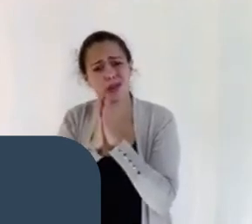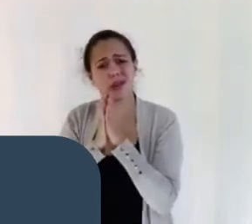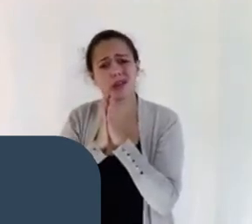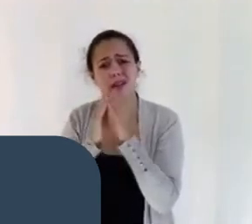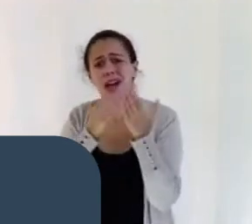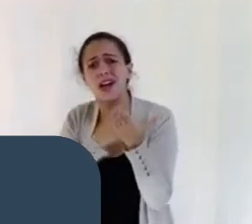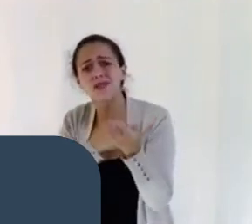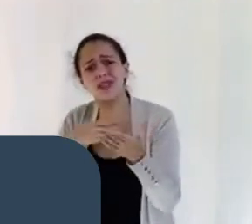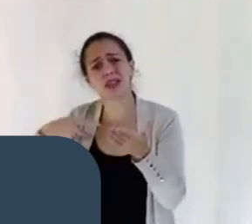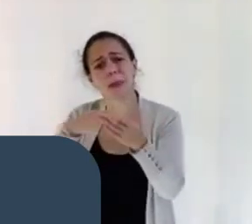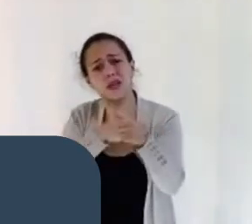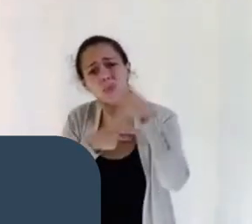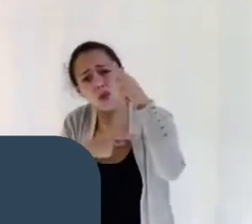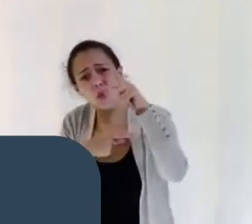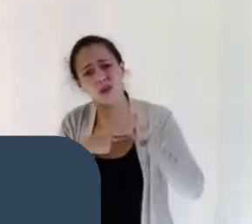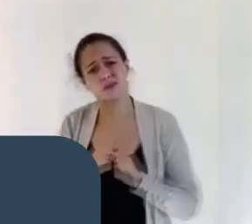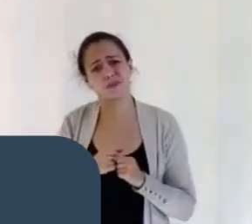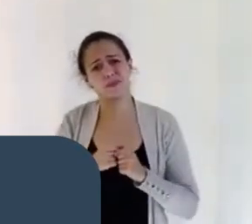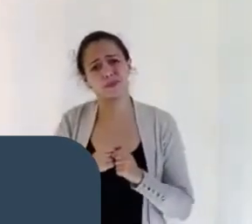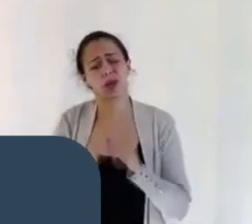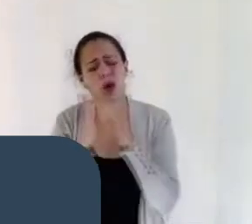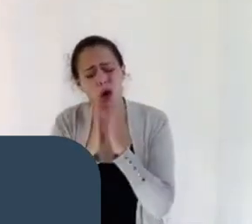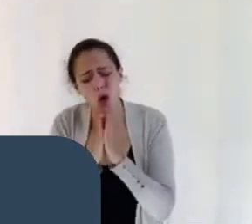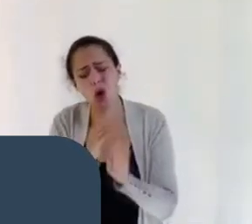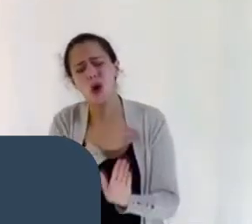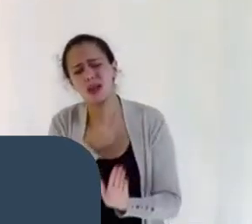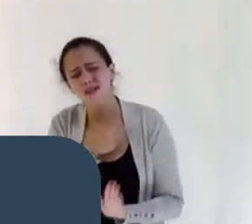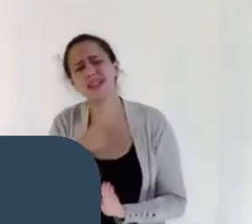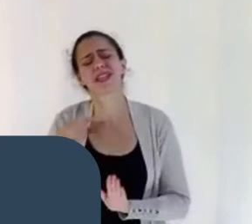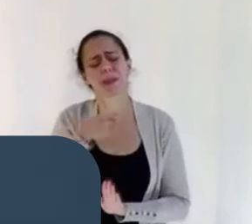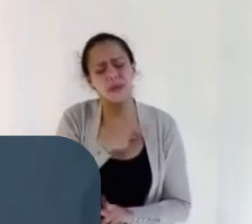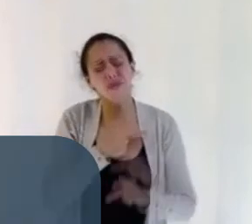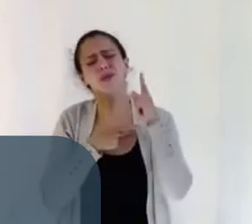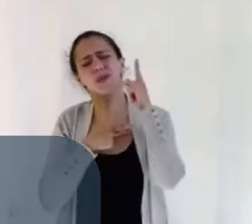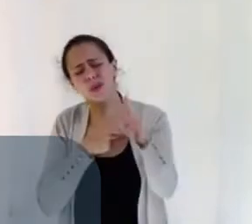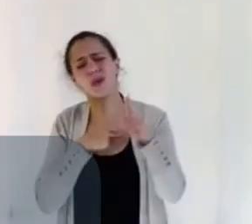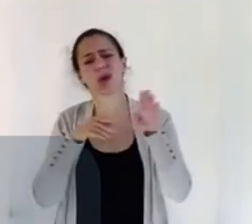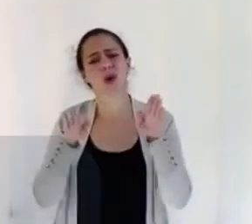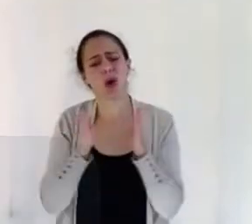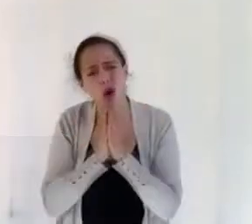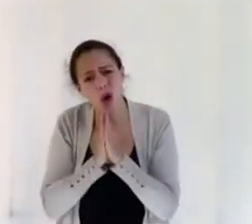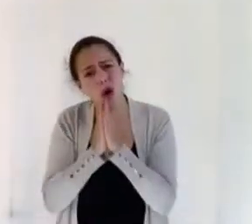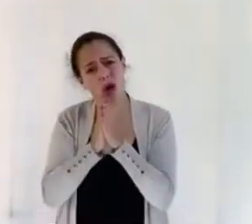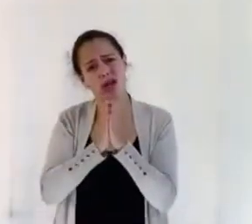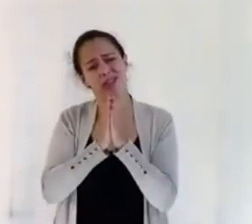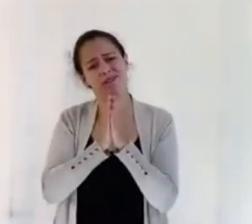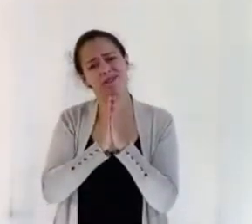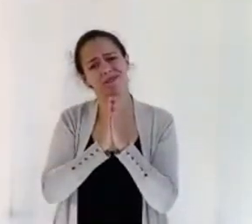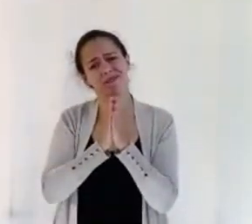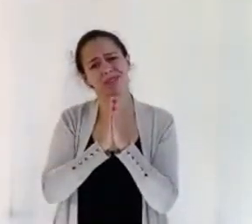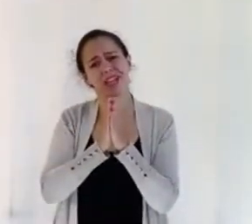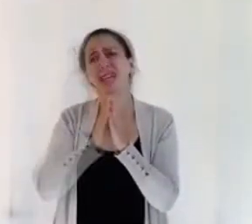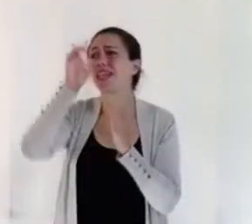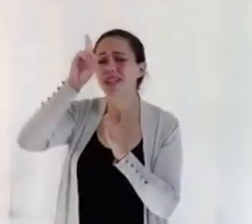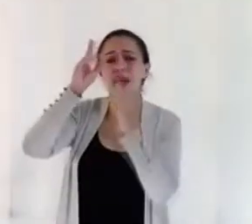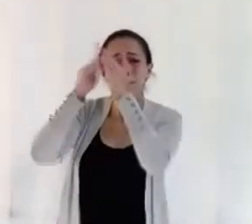Nós erramos sim, nós somos falhos sim, mas nós erramos tentando acertar, nós falhamos tentando olhar mesmo